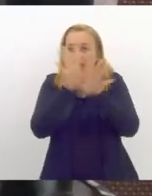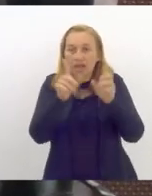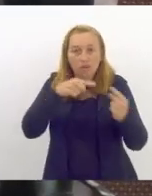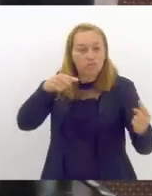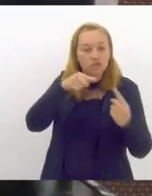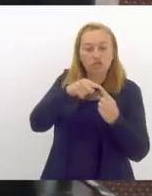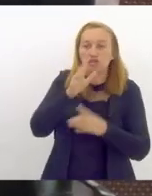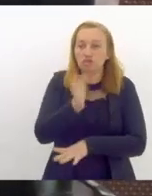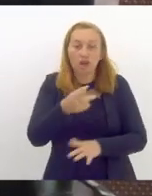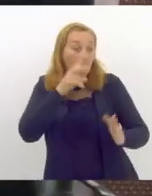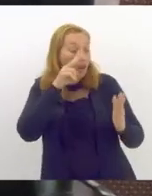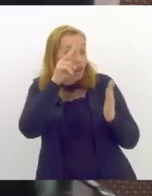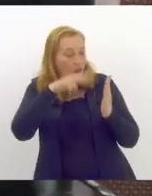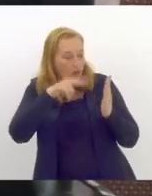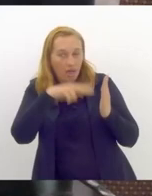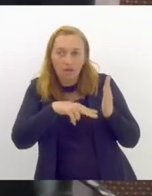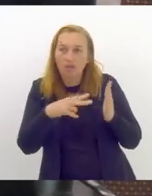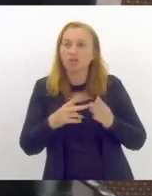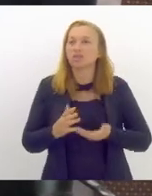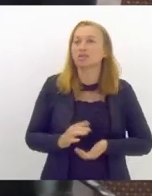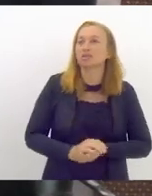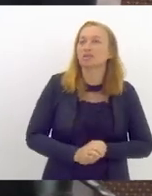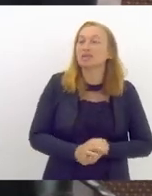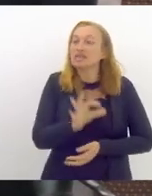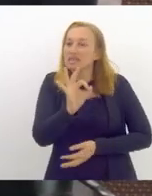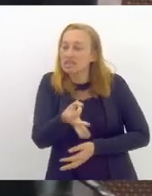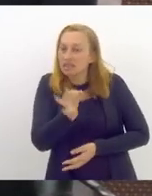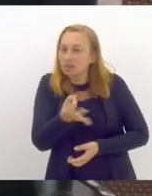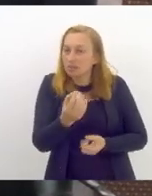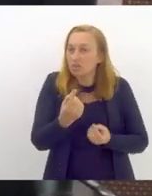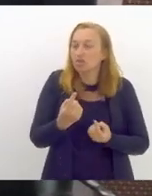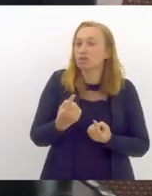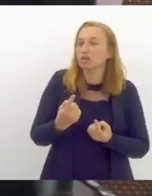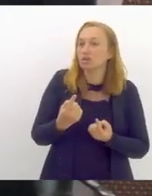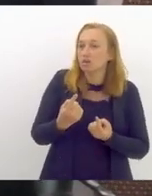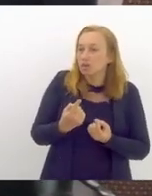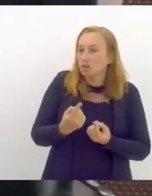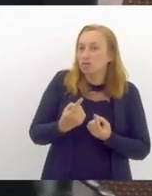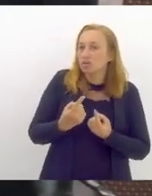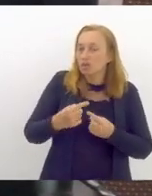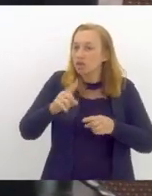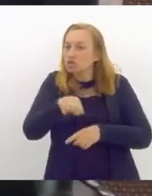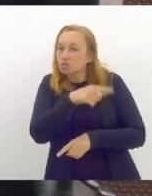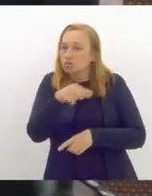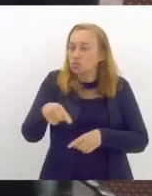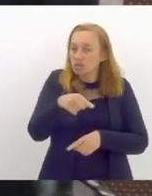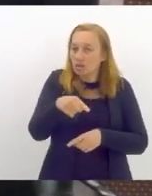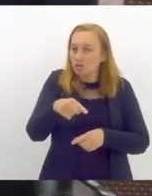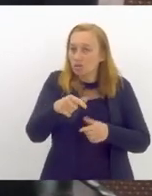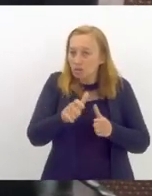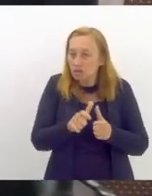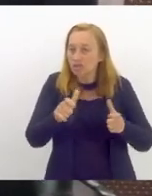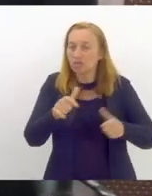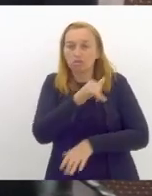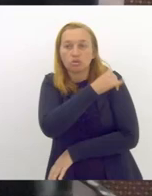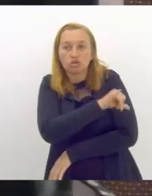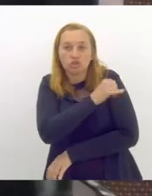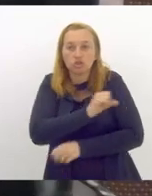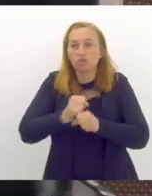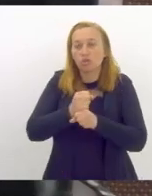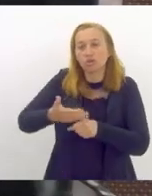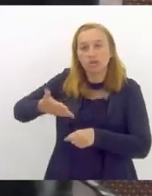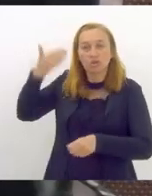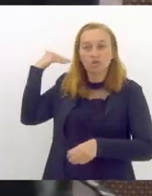objetivo já li aqui no momento anterior que obviamente ataca frontalmente a exclusão sumária abrupta do Rio de Janeiro lá em